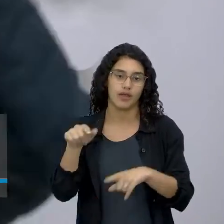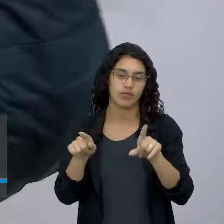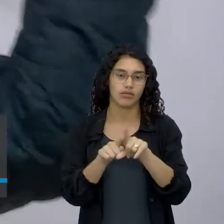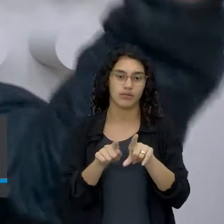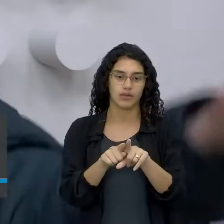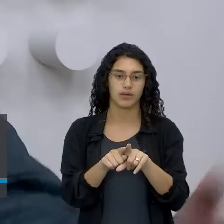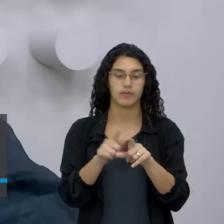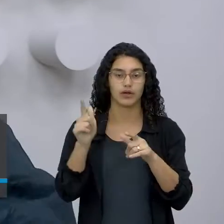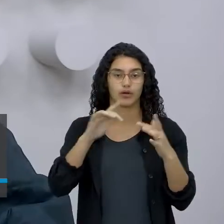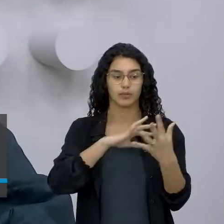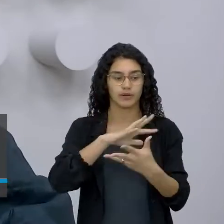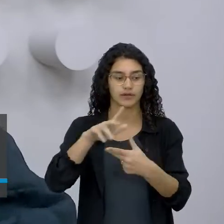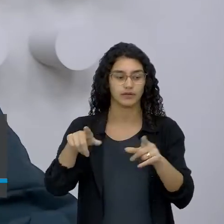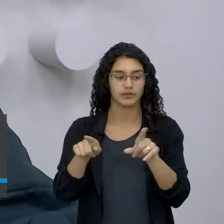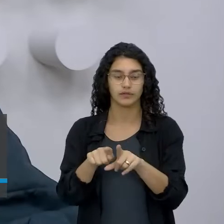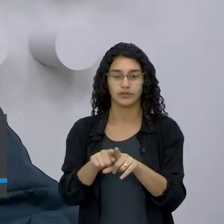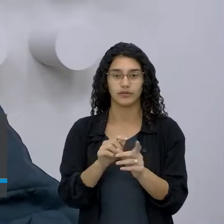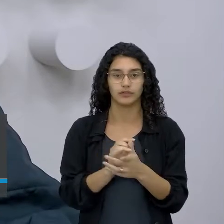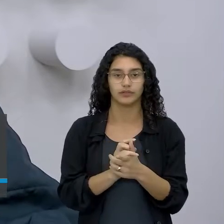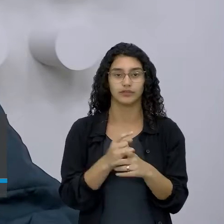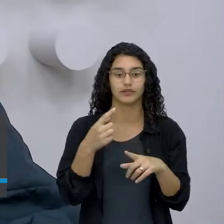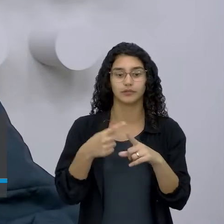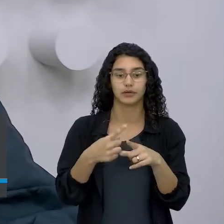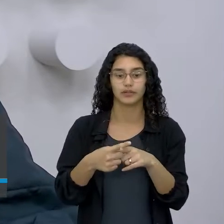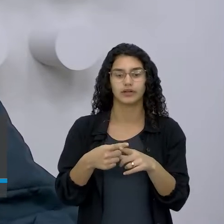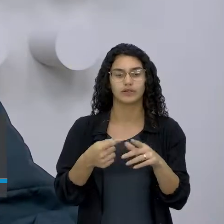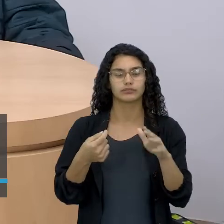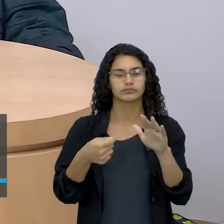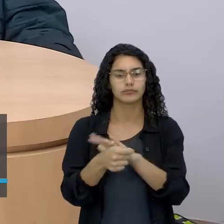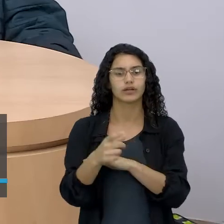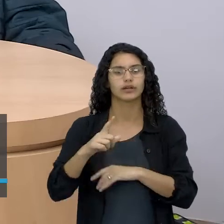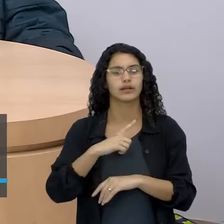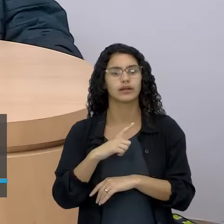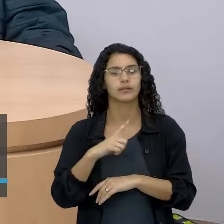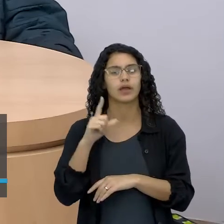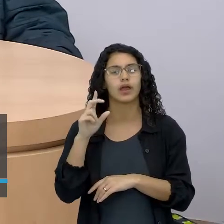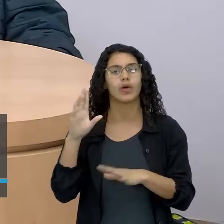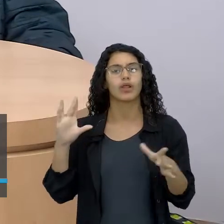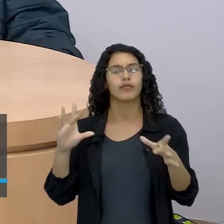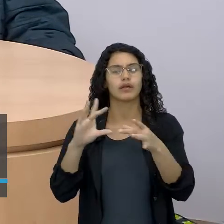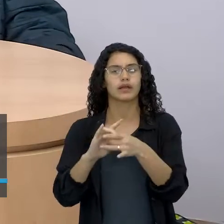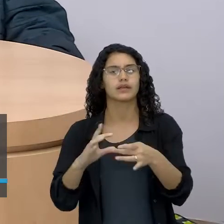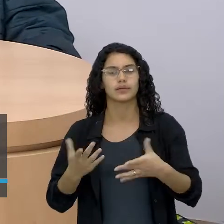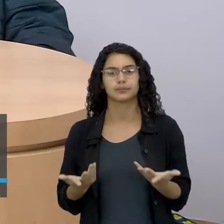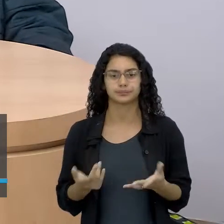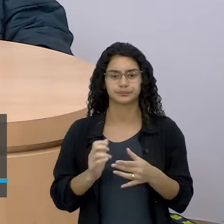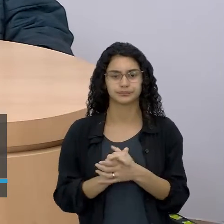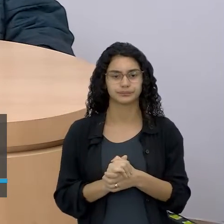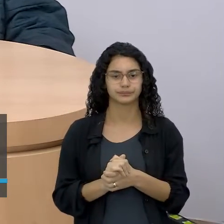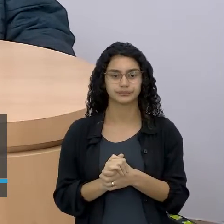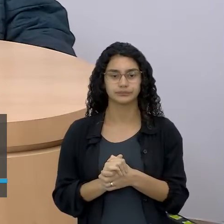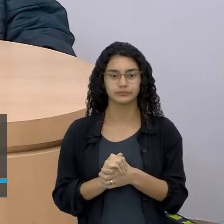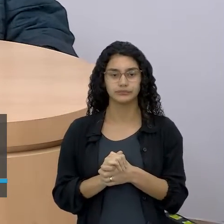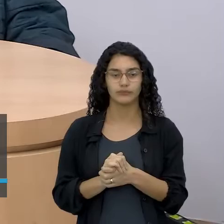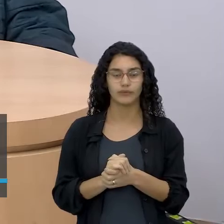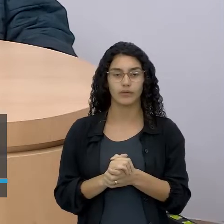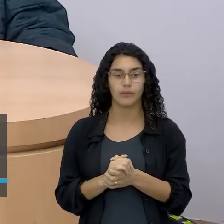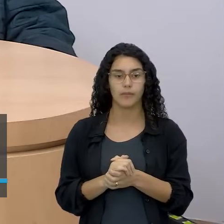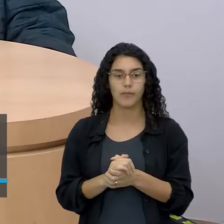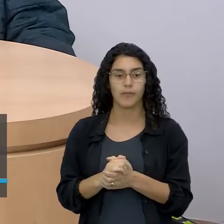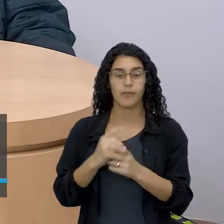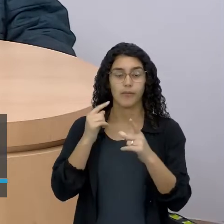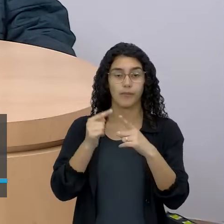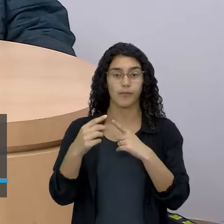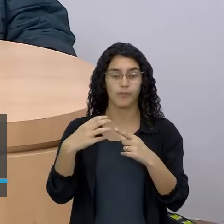mais globalizado a coisa vai ficar. E por que você está insistindo nessa questão da unificação, guerreiro? Porque na medida em que